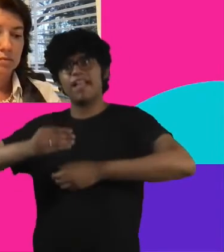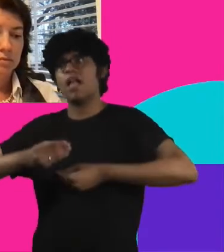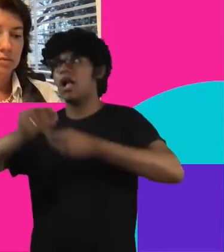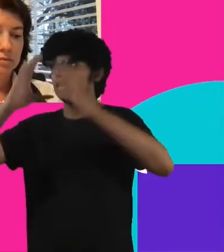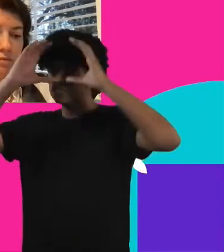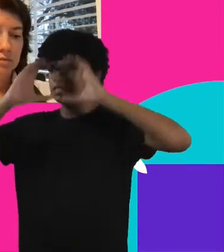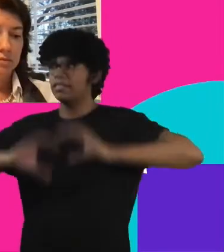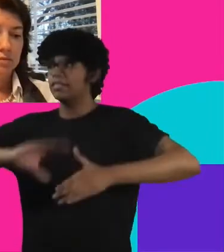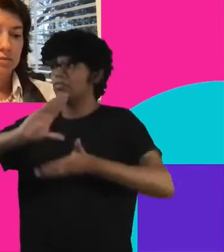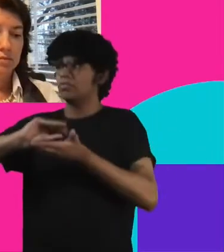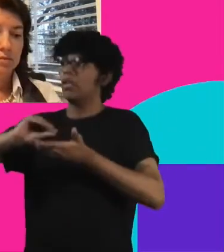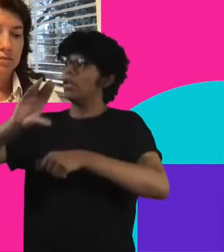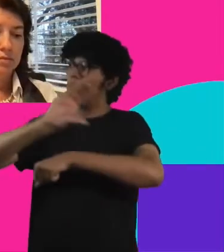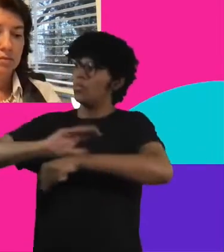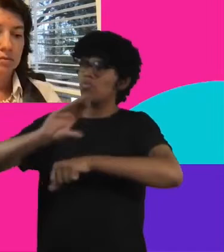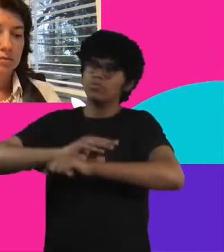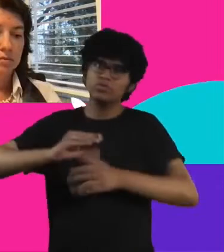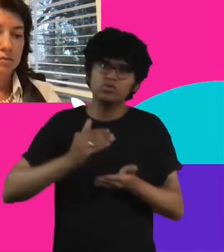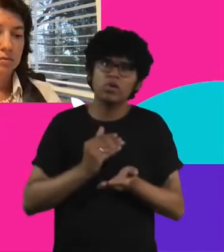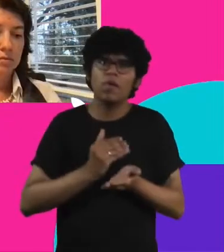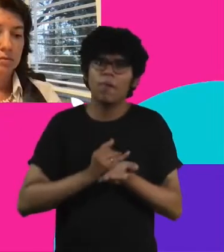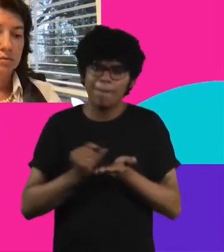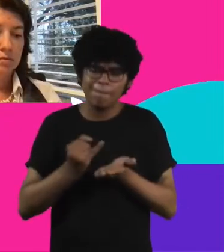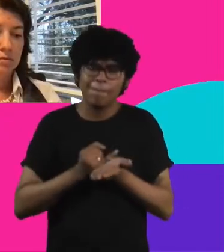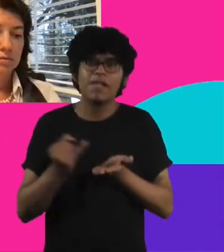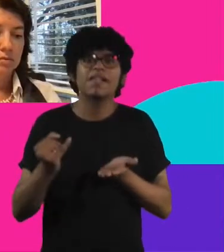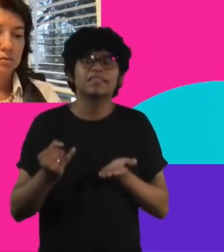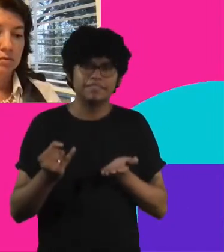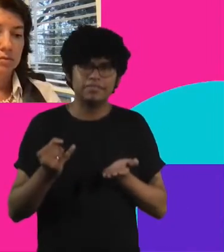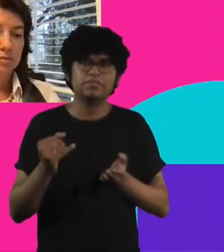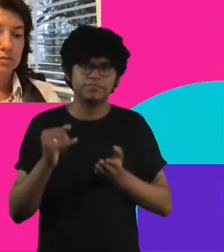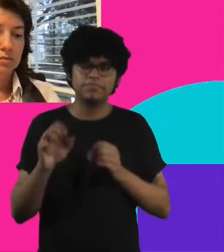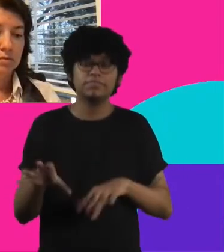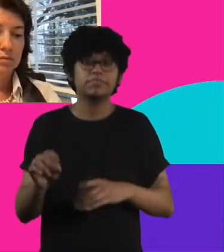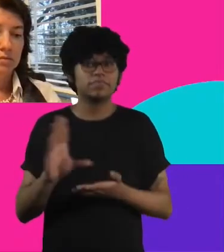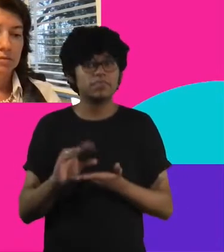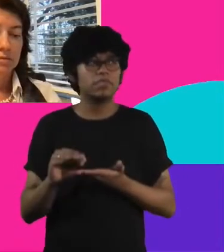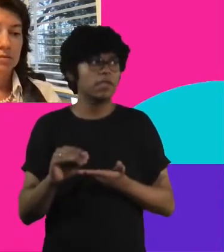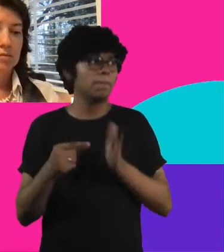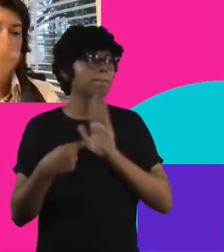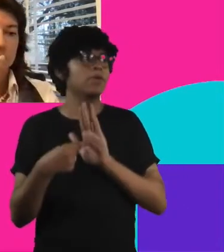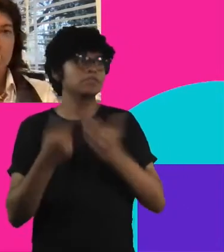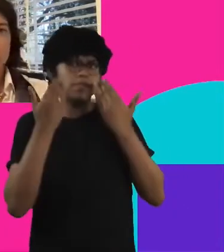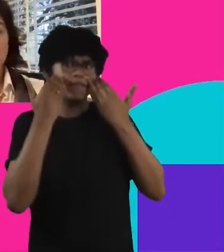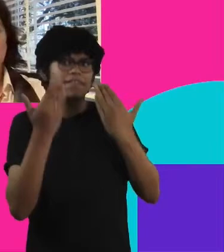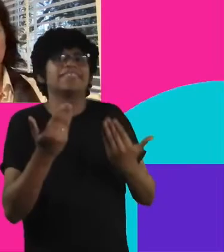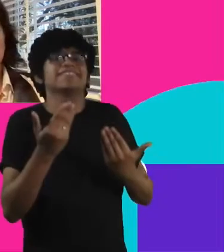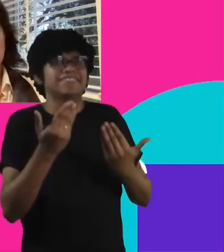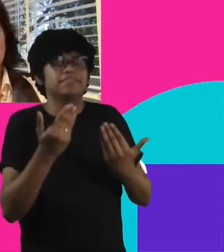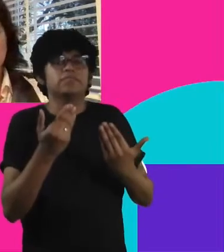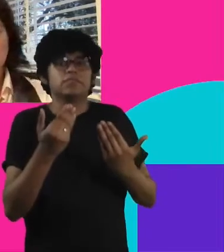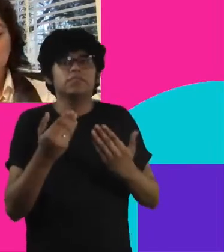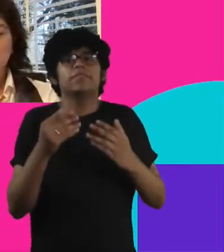é um dos cursos iniciais, né, de educação em dados, mostra o espectro de tudo isso, e desde o começo a gente falou da